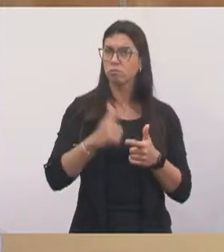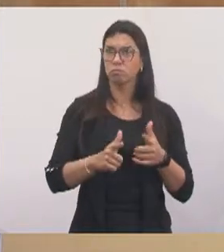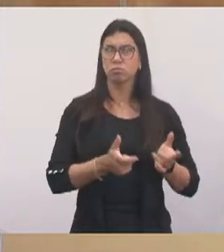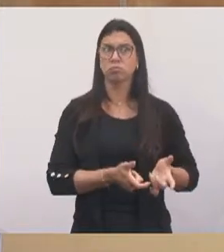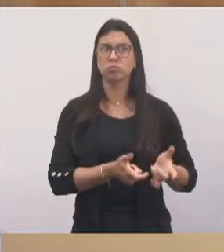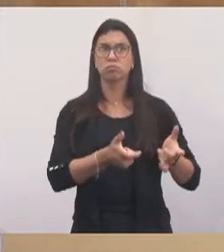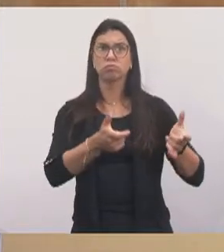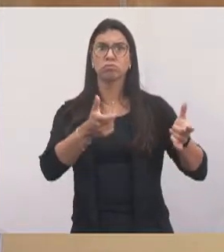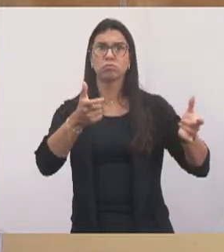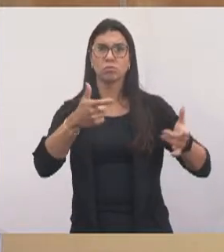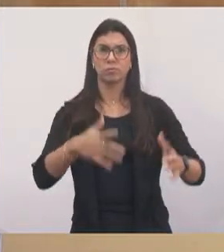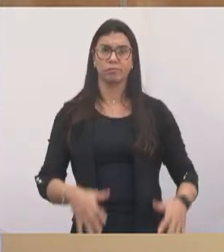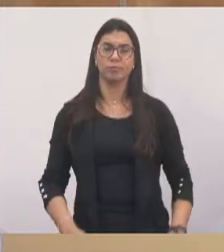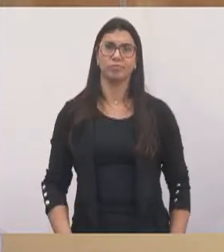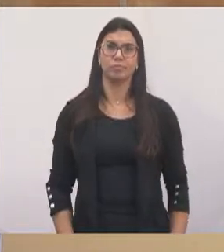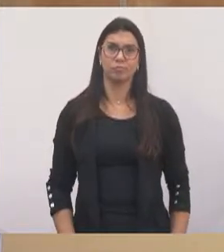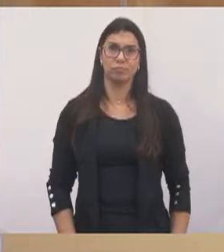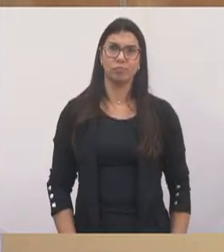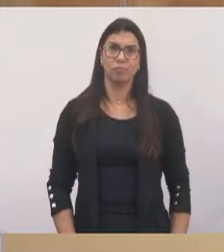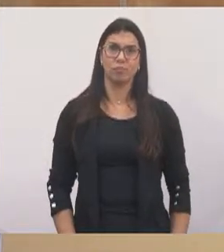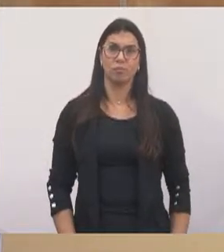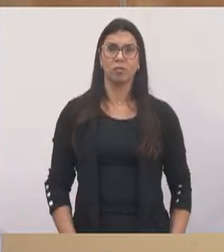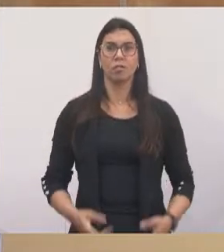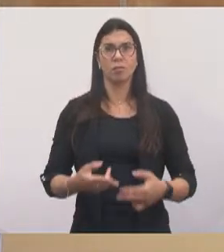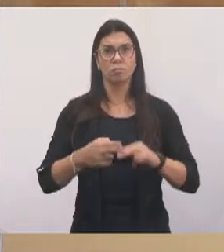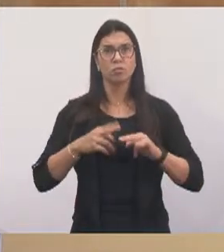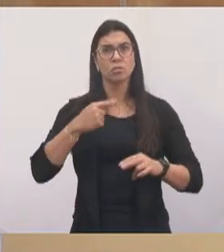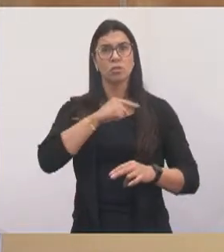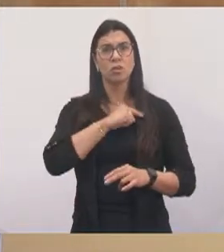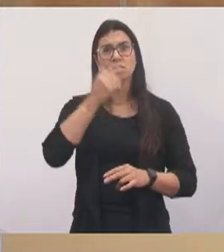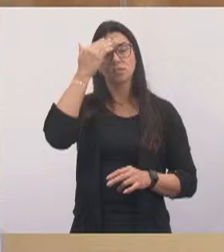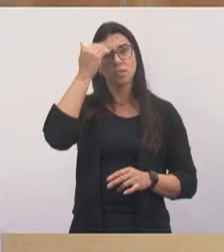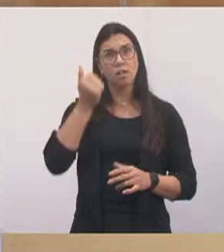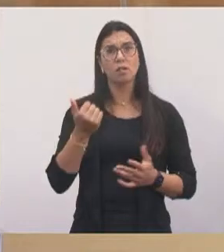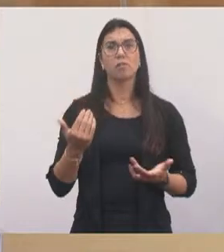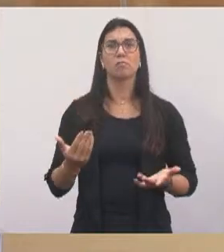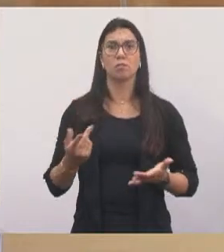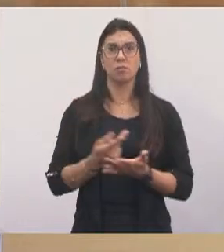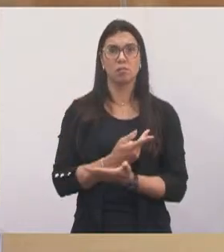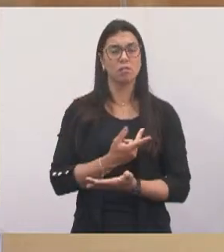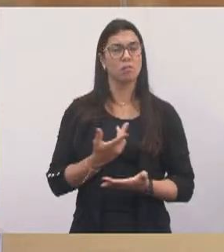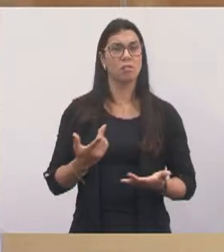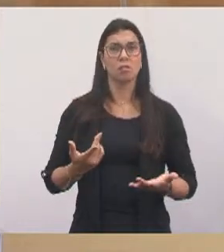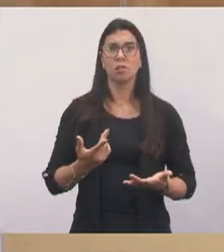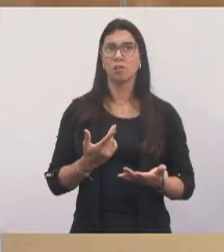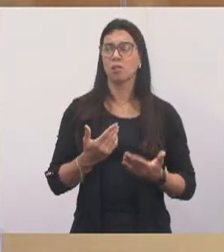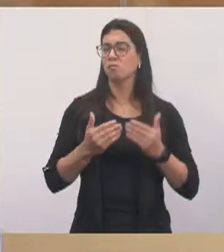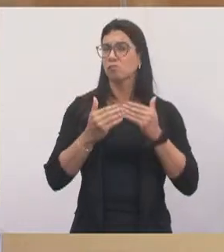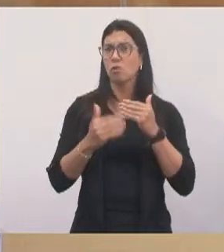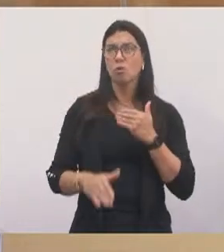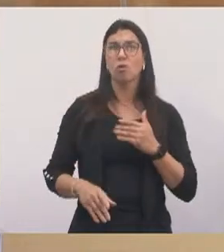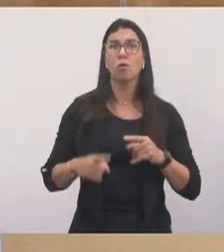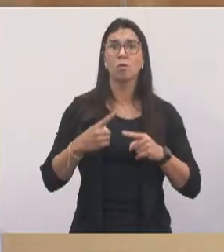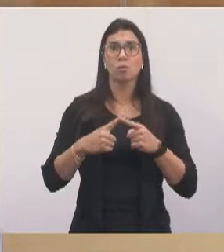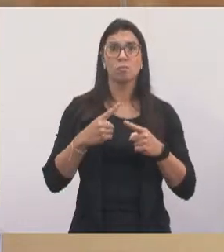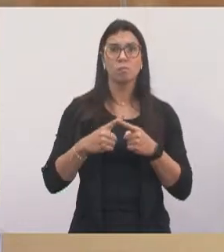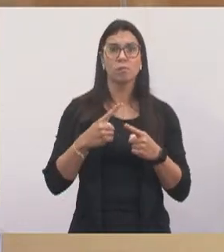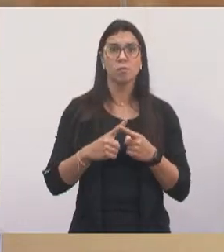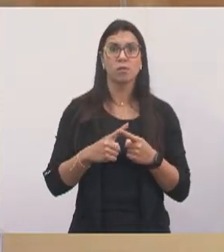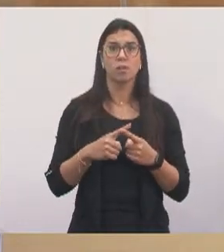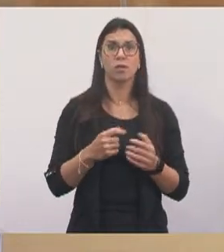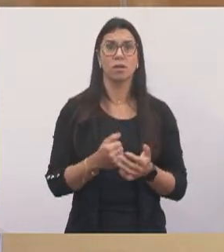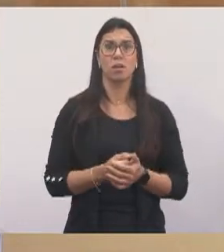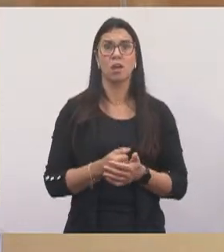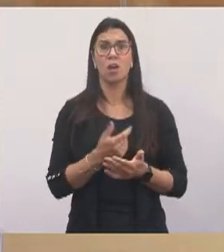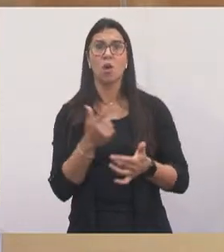vezes, vira 10. Né? E a gente sabe que isso acontece. Então é um absurdo não querer regulamentar para que também pessoas